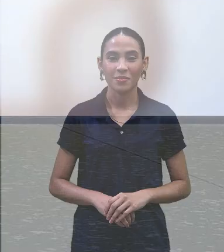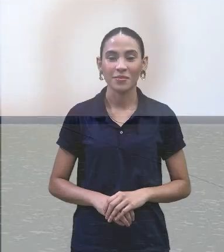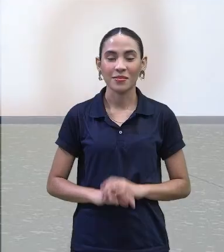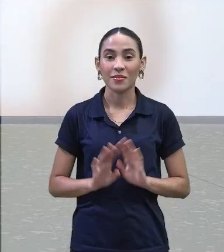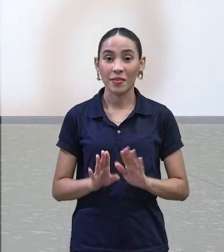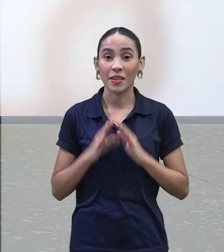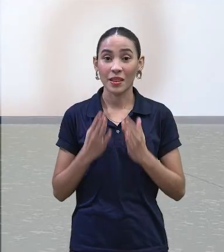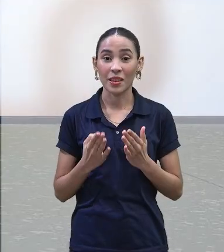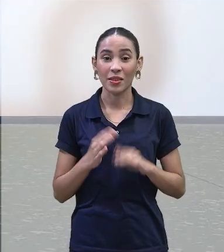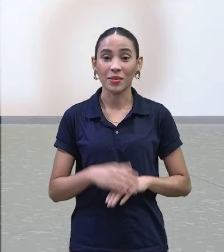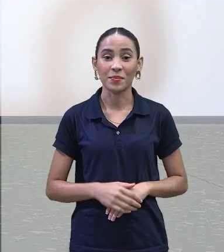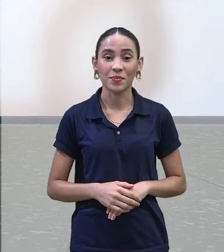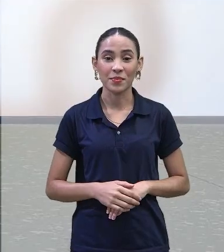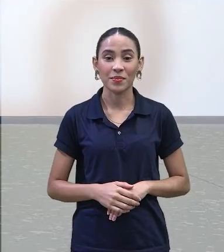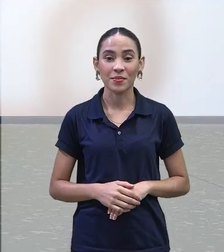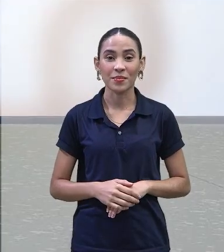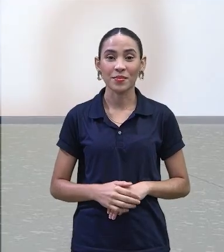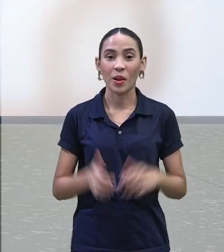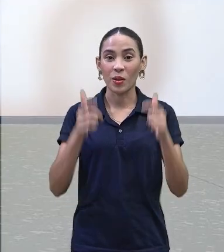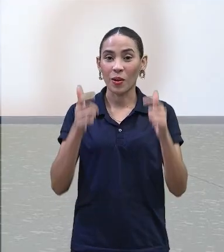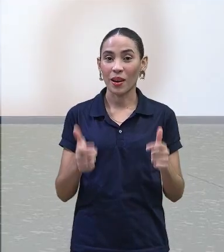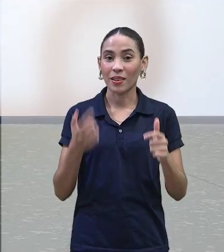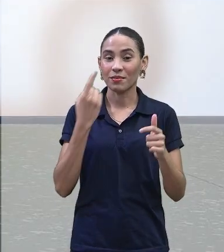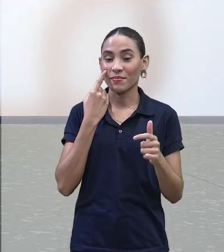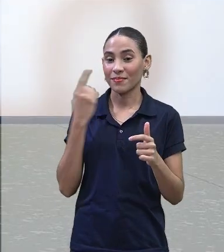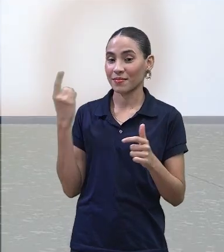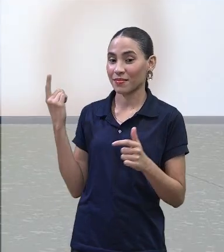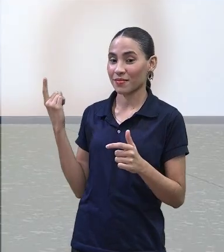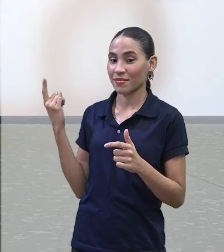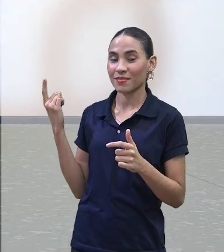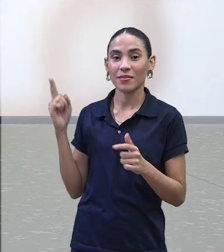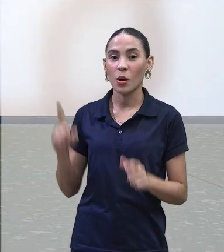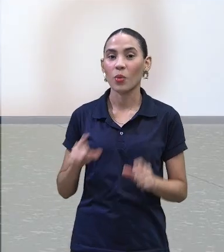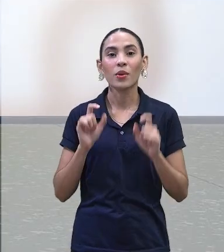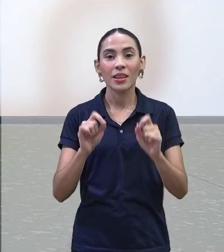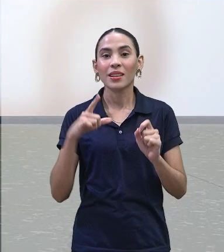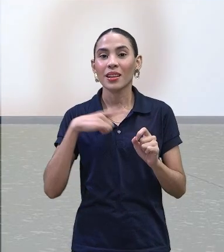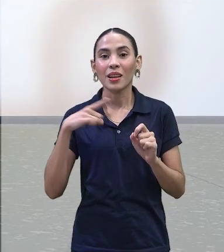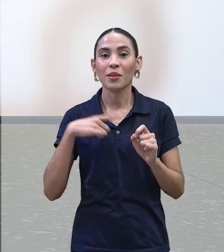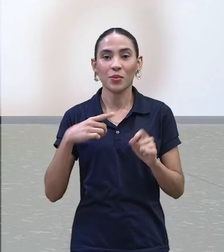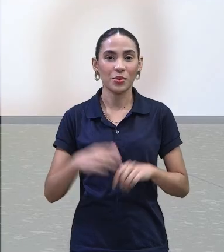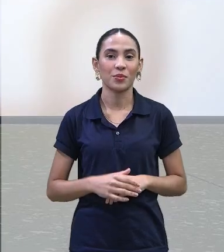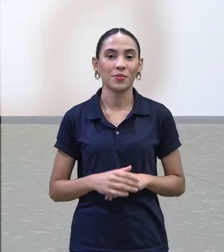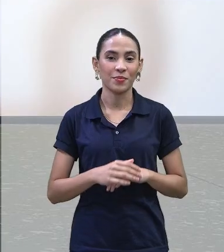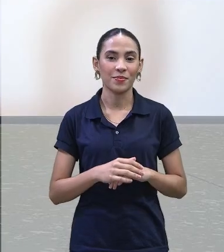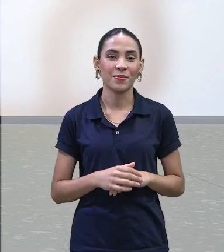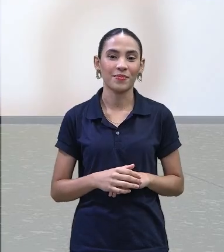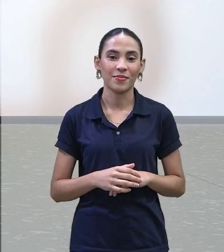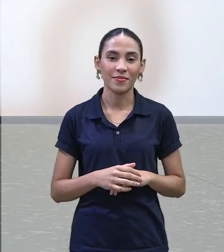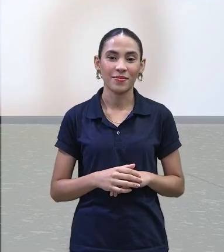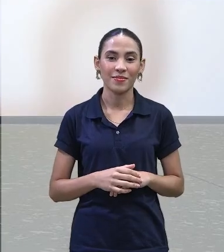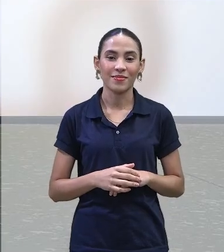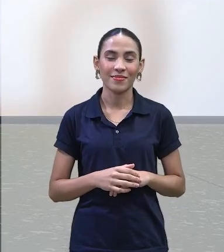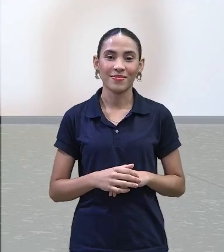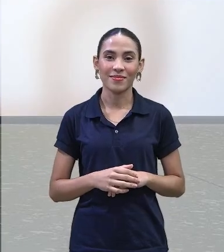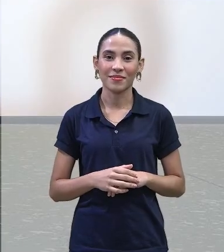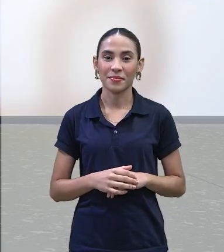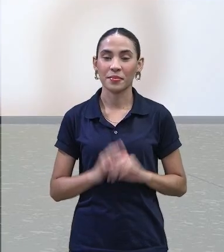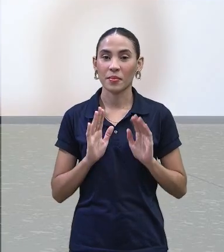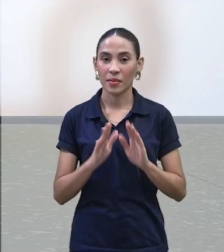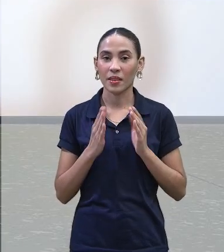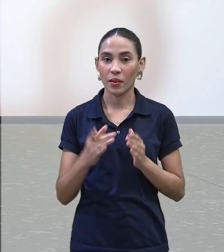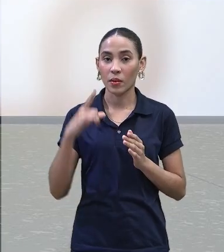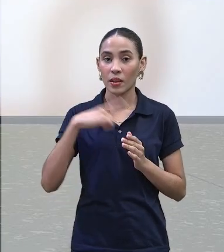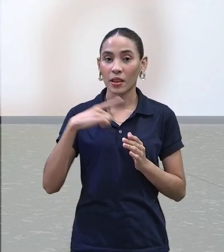Então, vejam só onde nós estamos aqui, o que nós temos juntos conosco. Temos